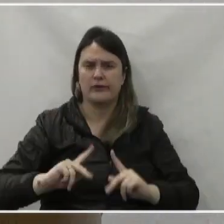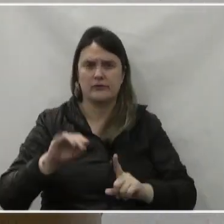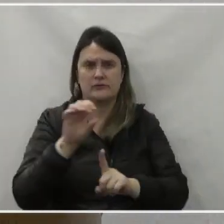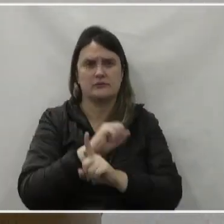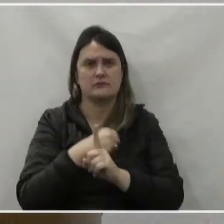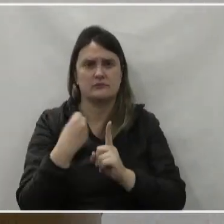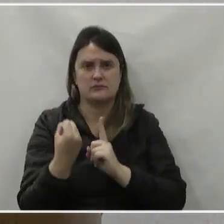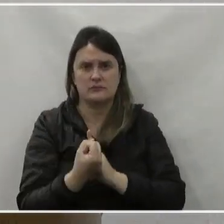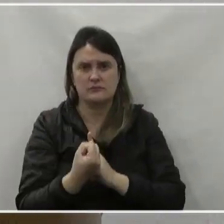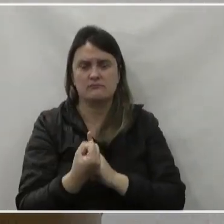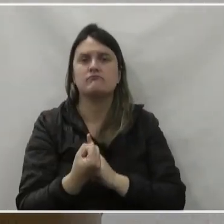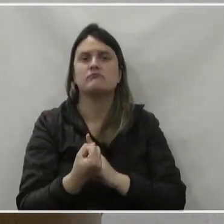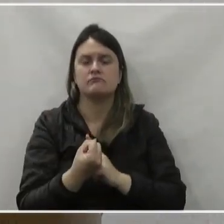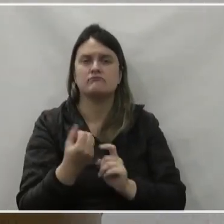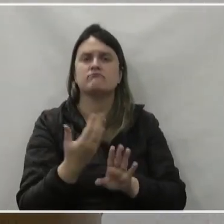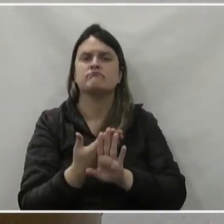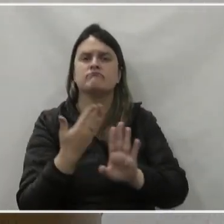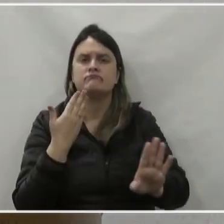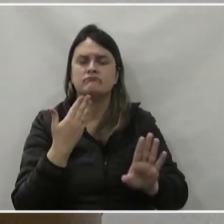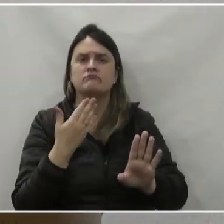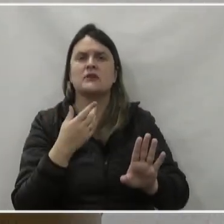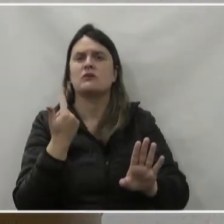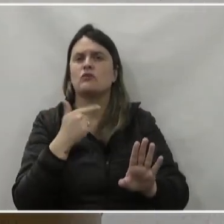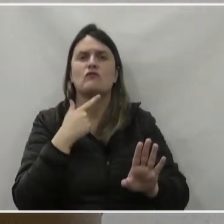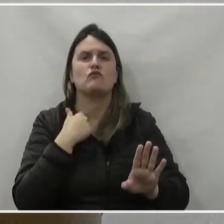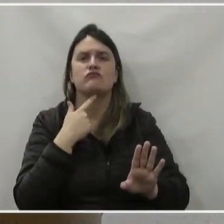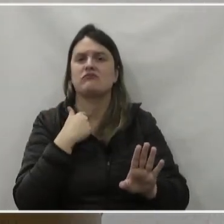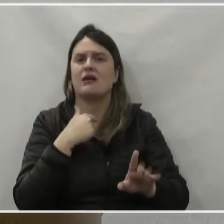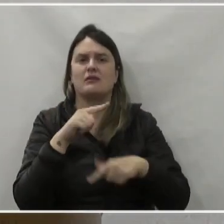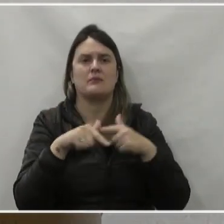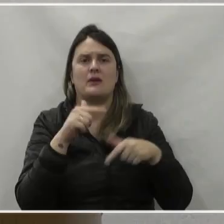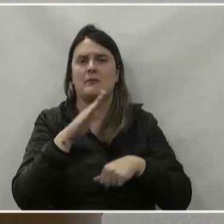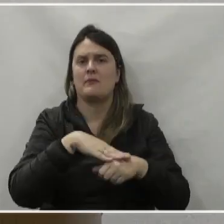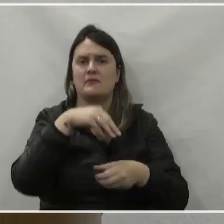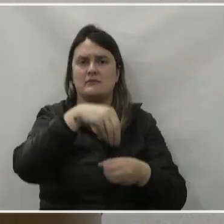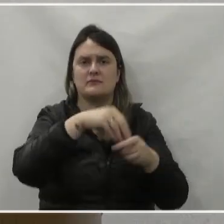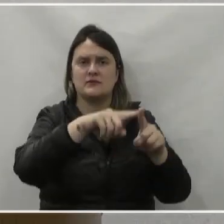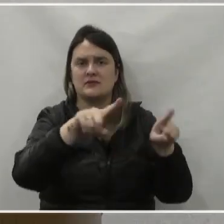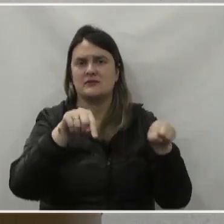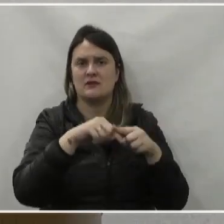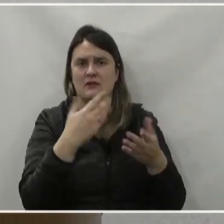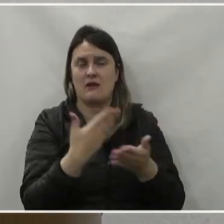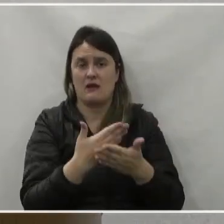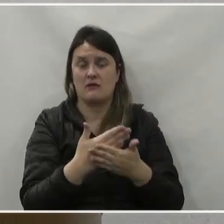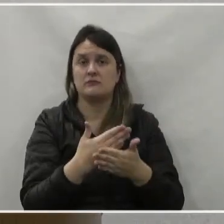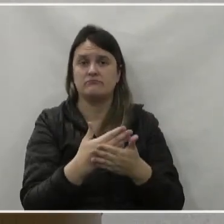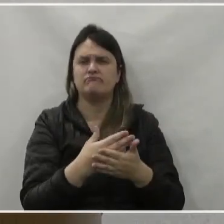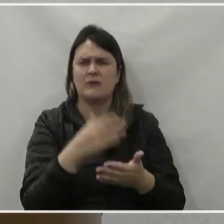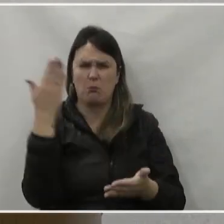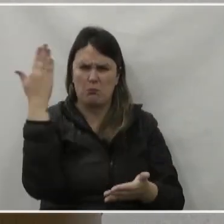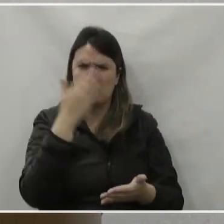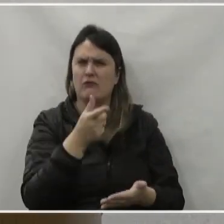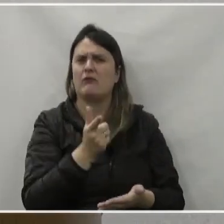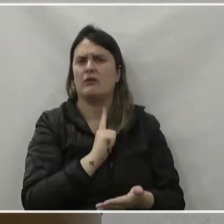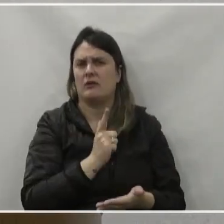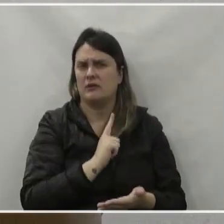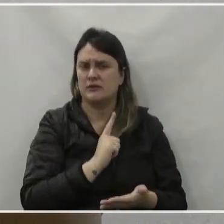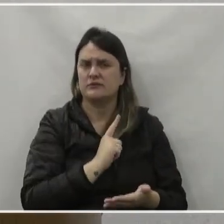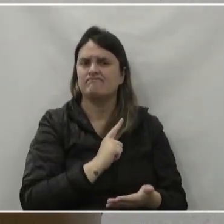social, afastam docentes da sala de aula. As evidências são claras